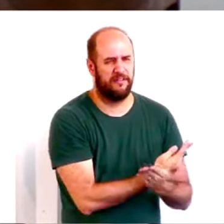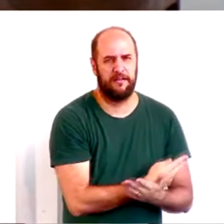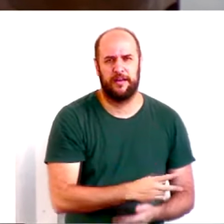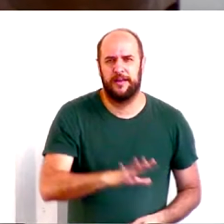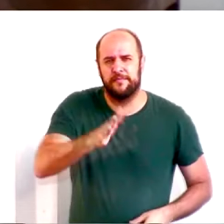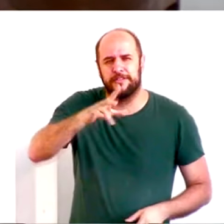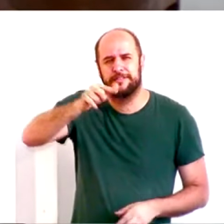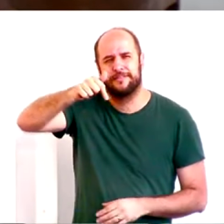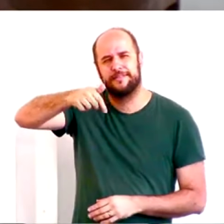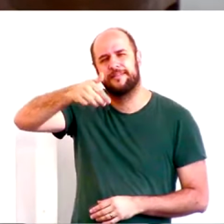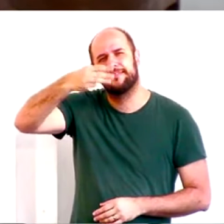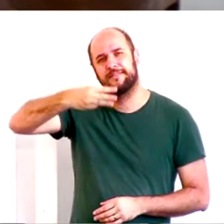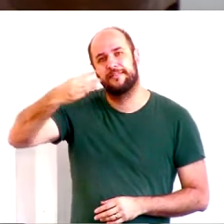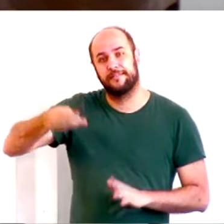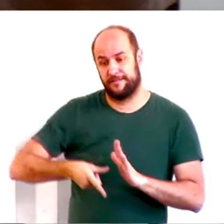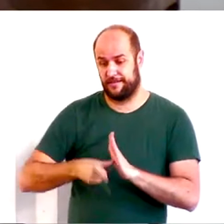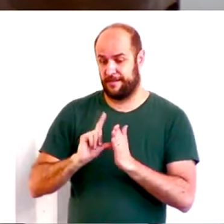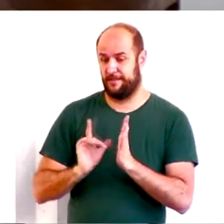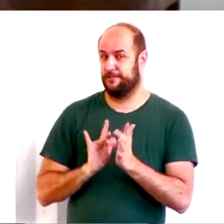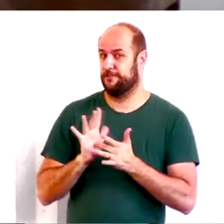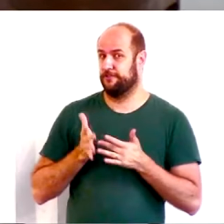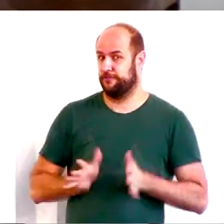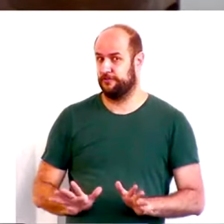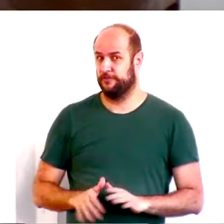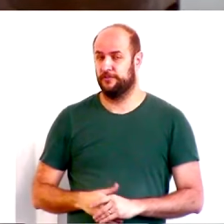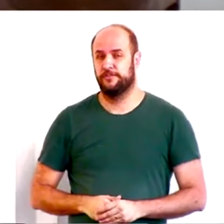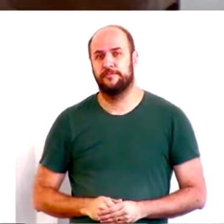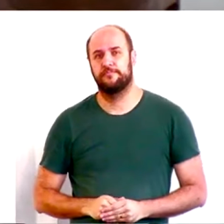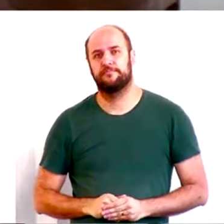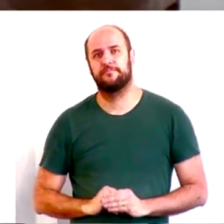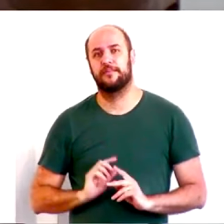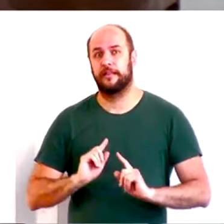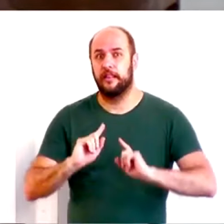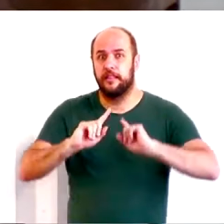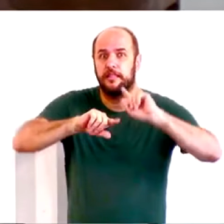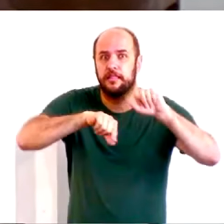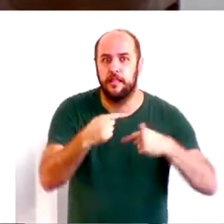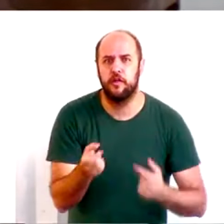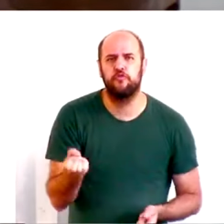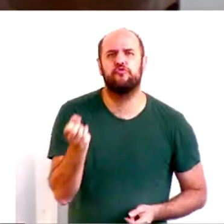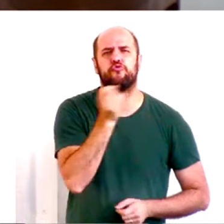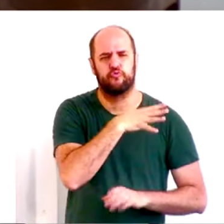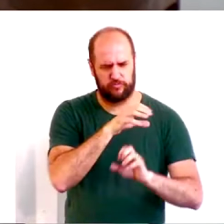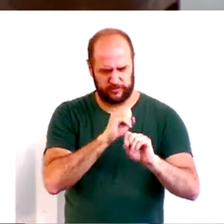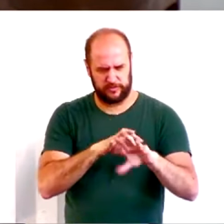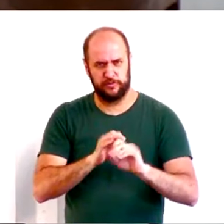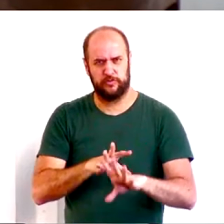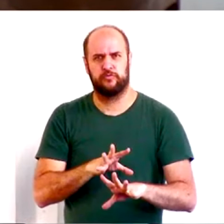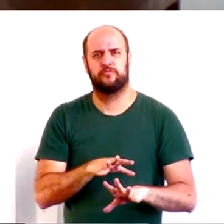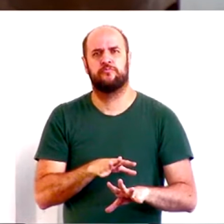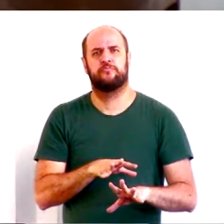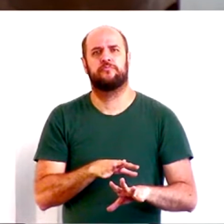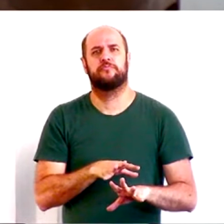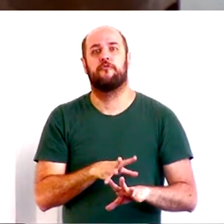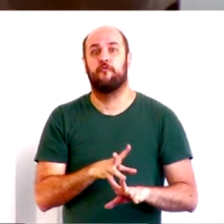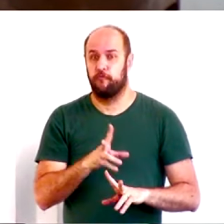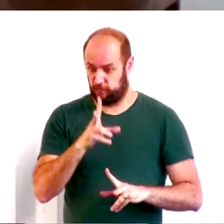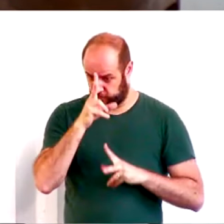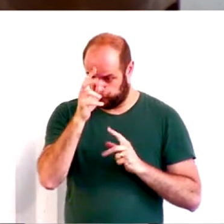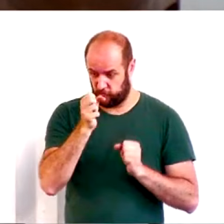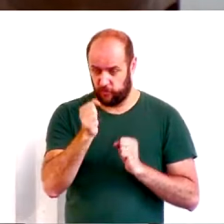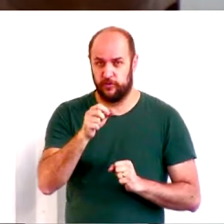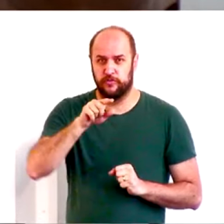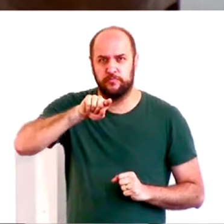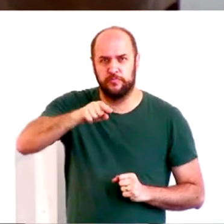733 antes de Cristo depois o povo sofreria uma nova disciplina muito forte em 586 com